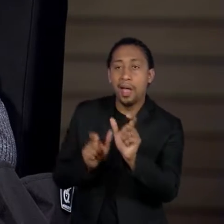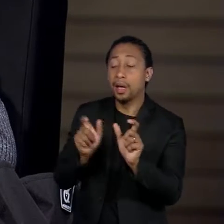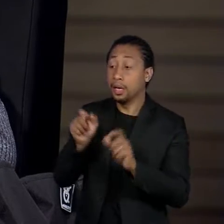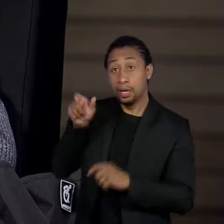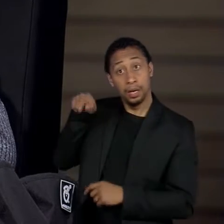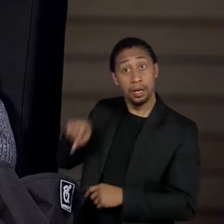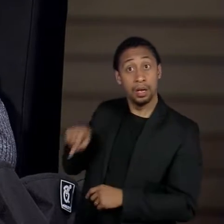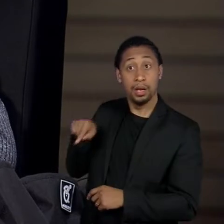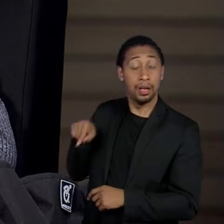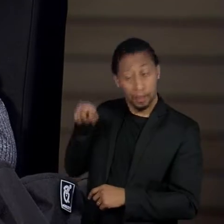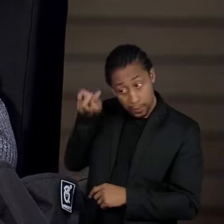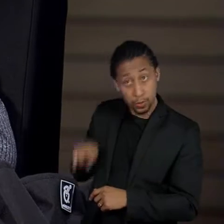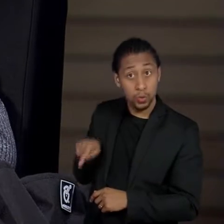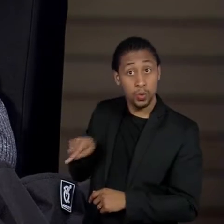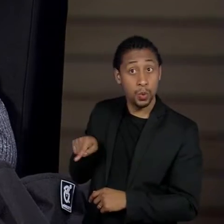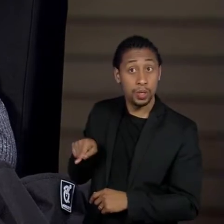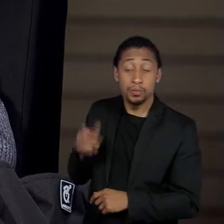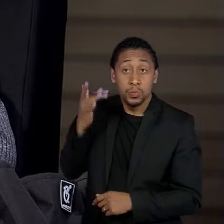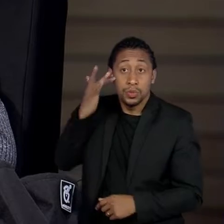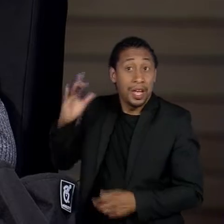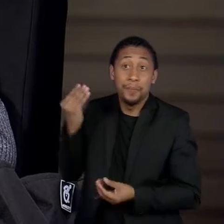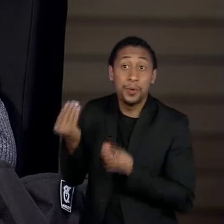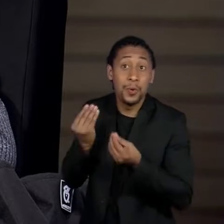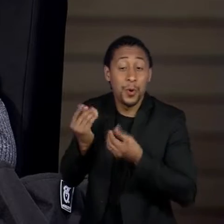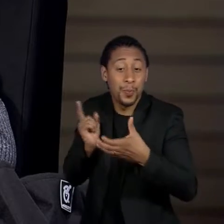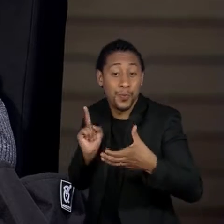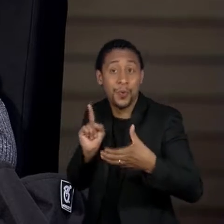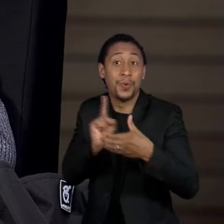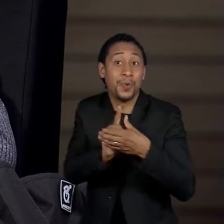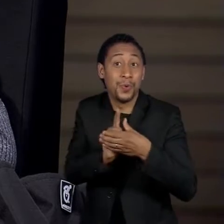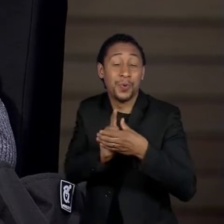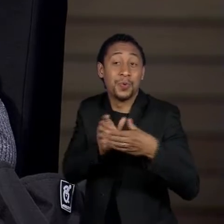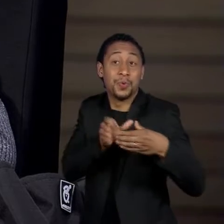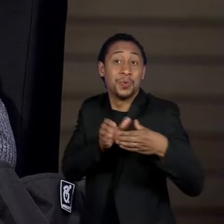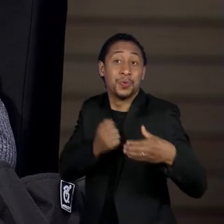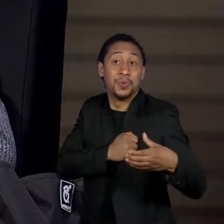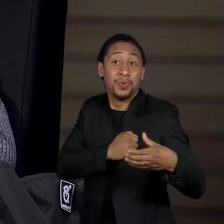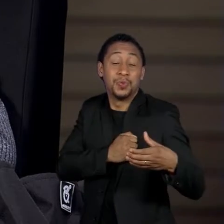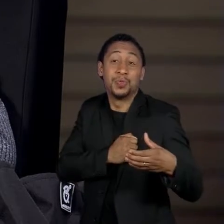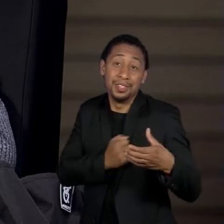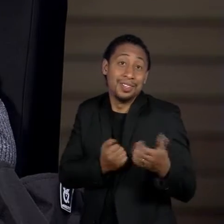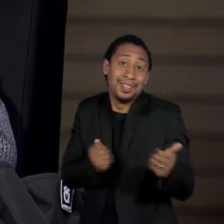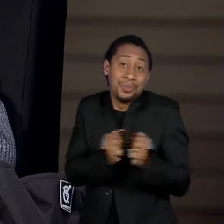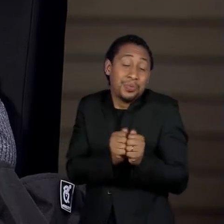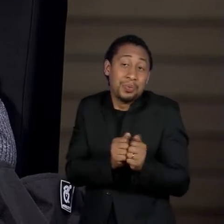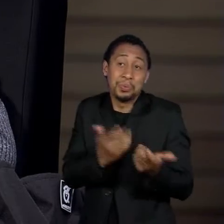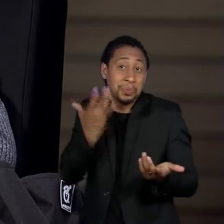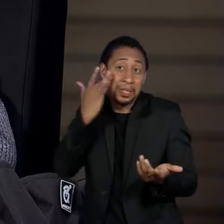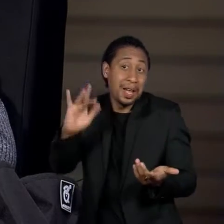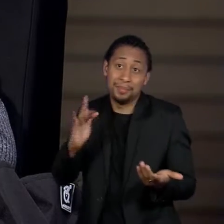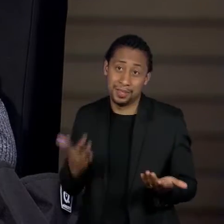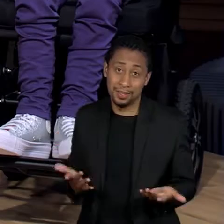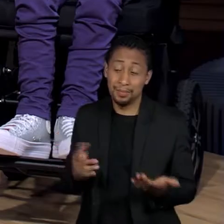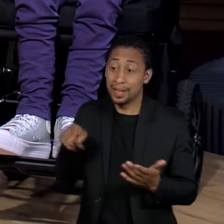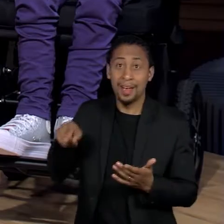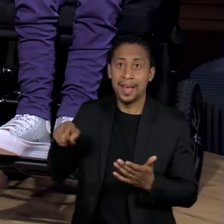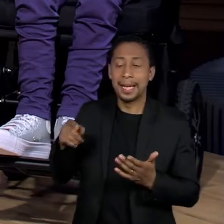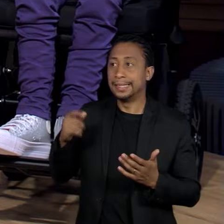e não aturaria conviver conosco. Isso. Ela é tão radical,